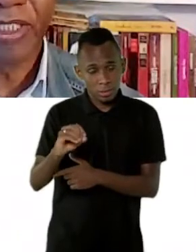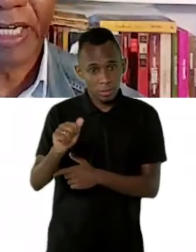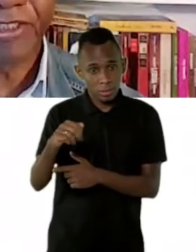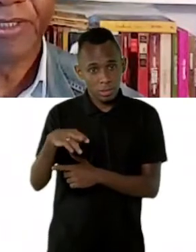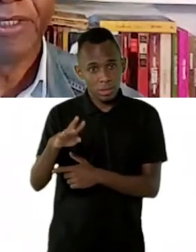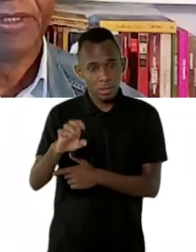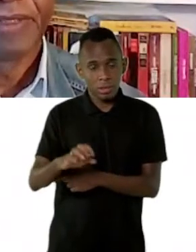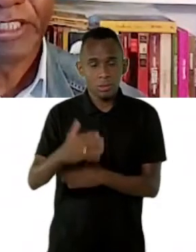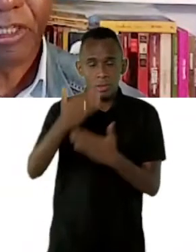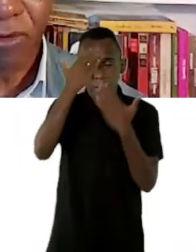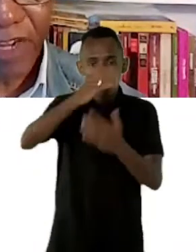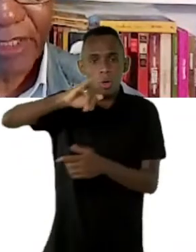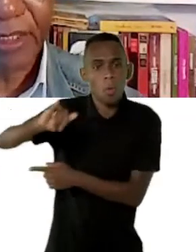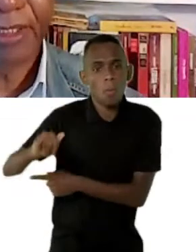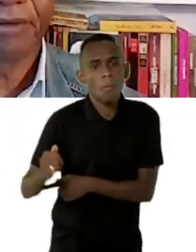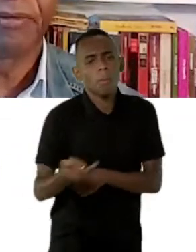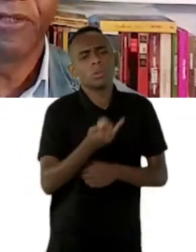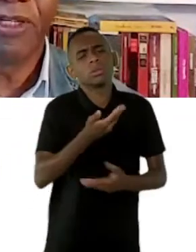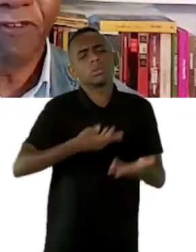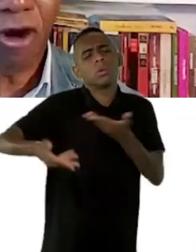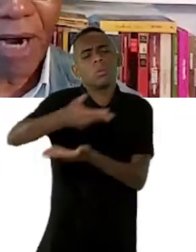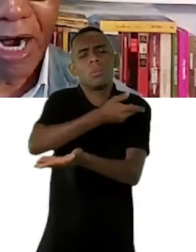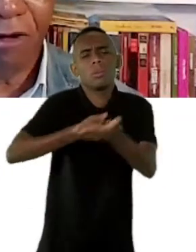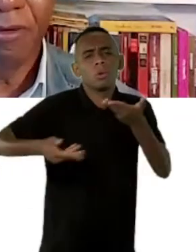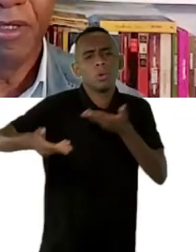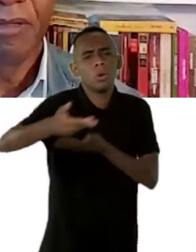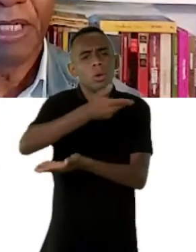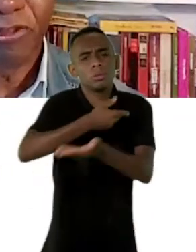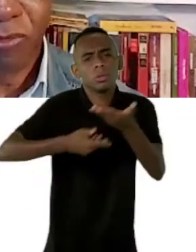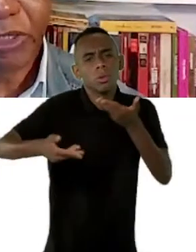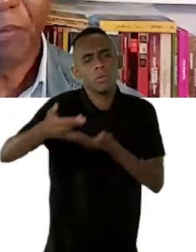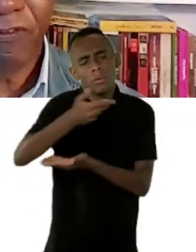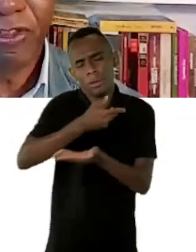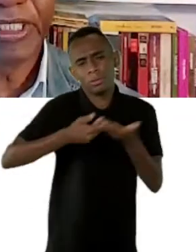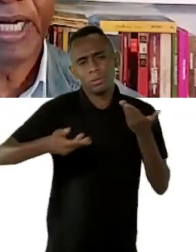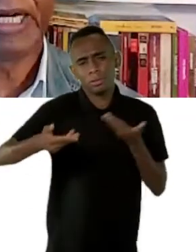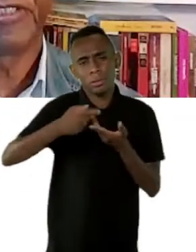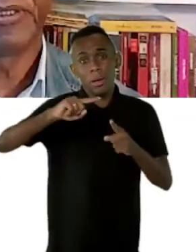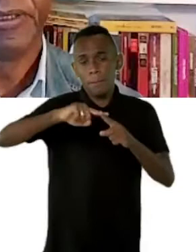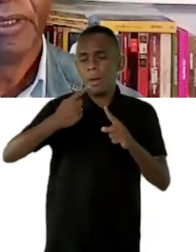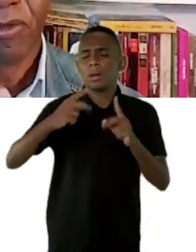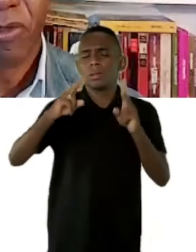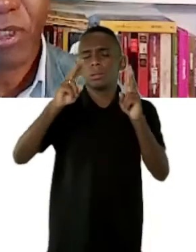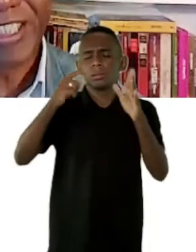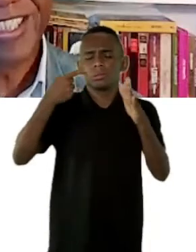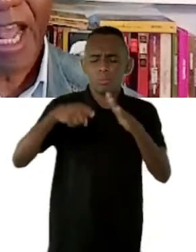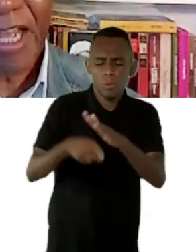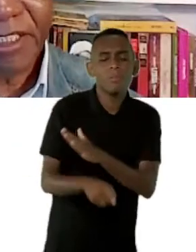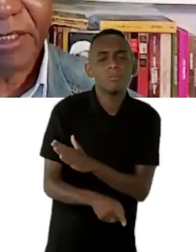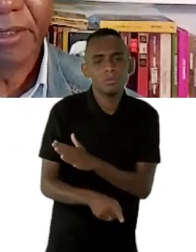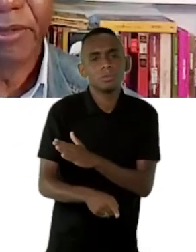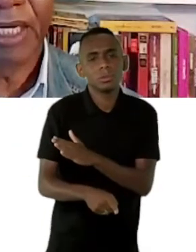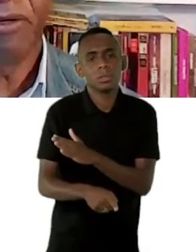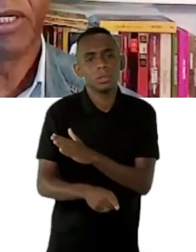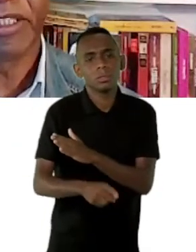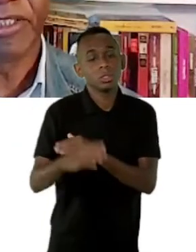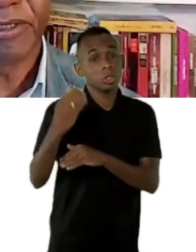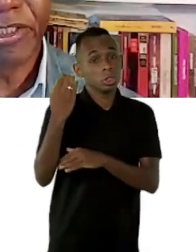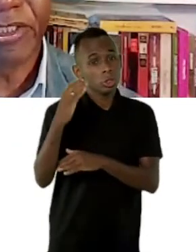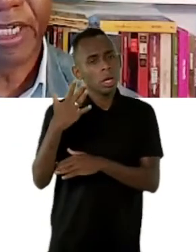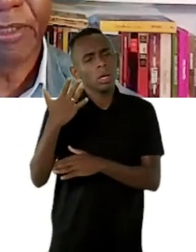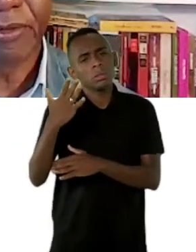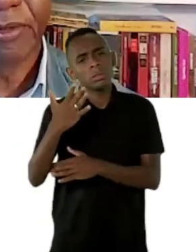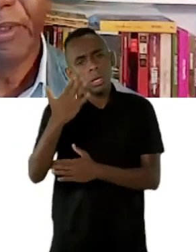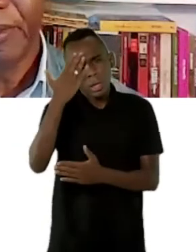essa oportunidade, dessa conversa, né? Informal, mas com muita profundidade, com muita ciência naquilo que